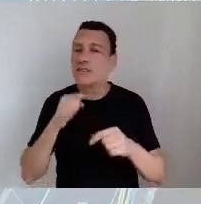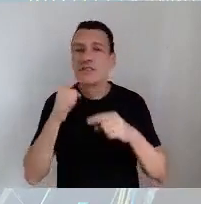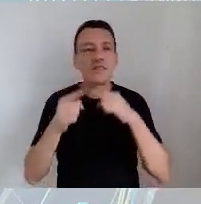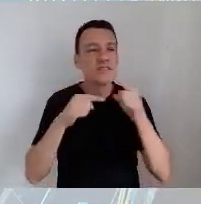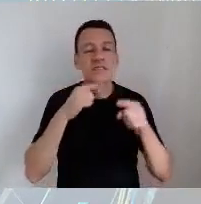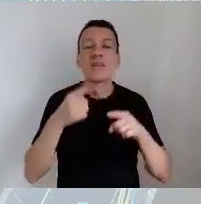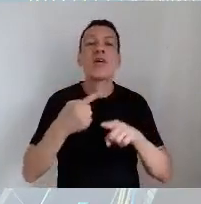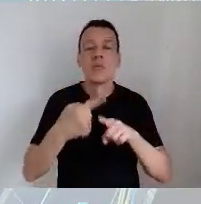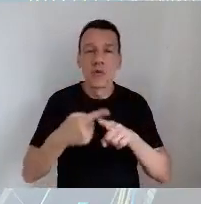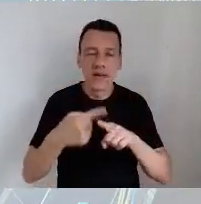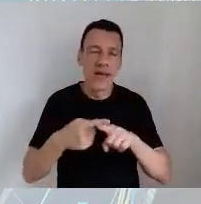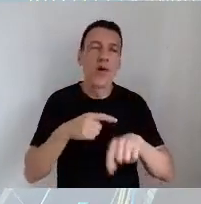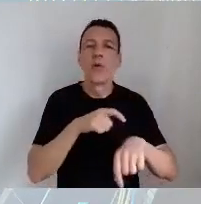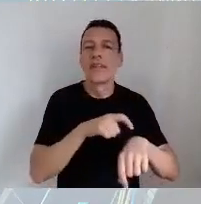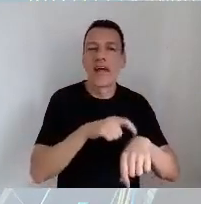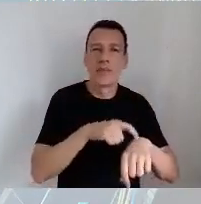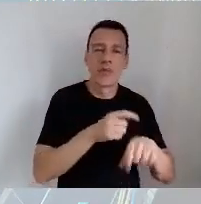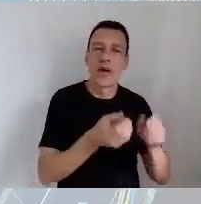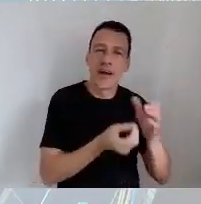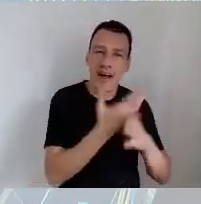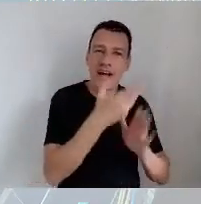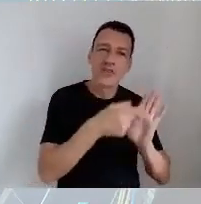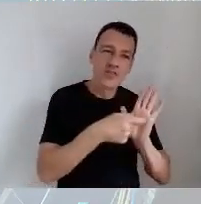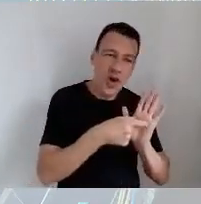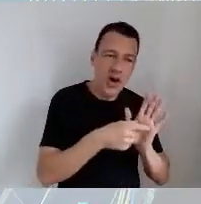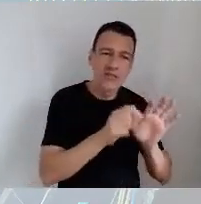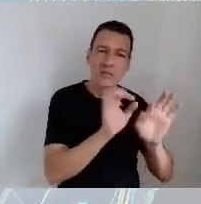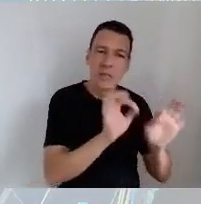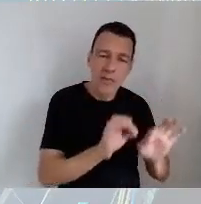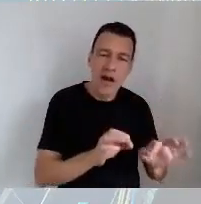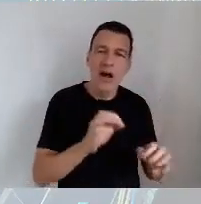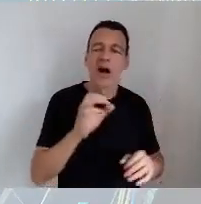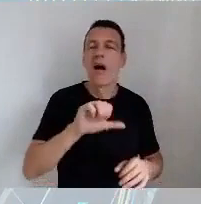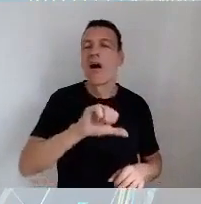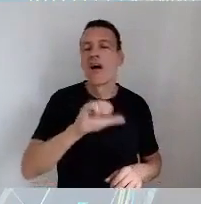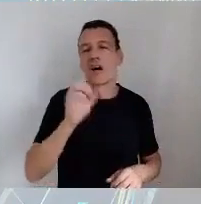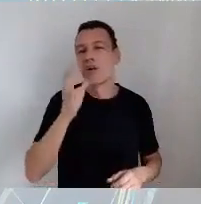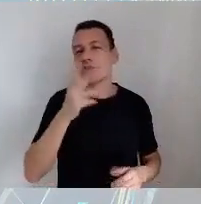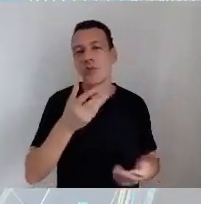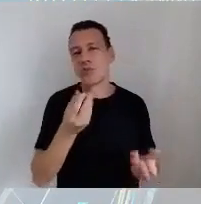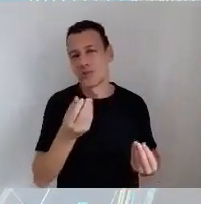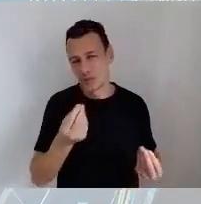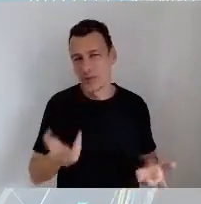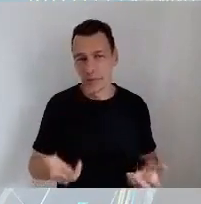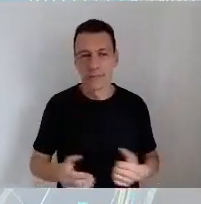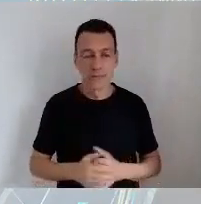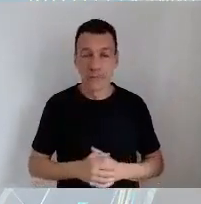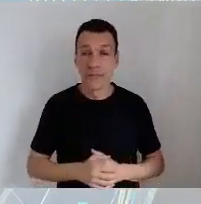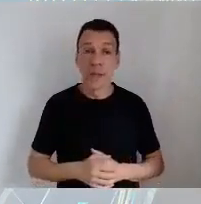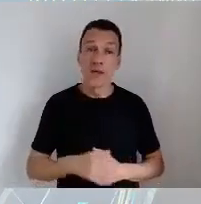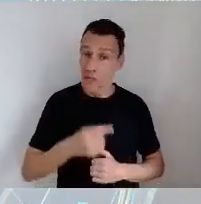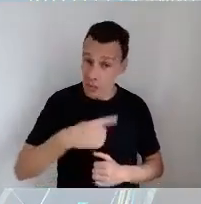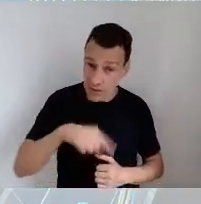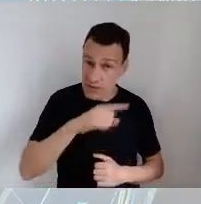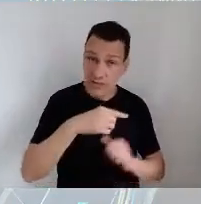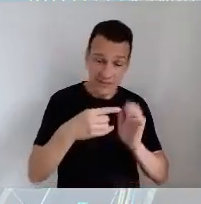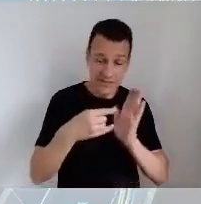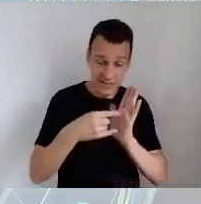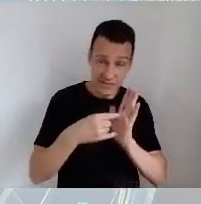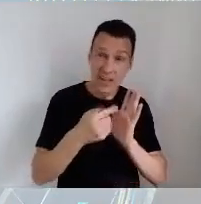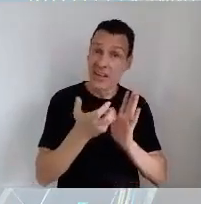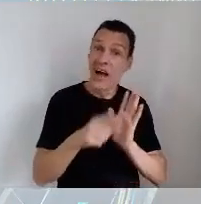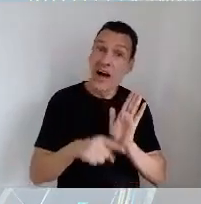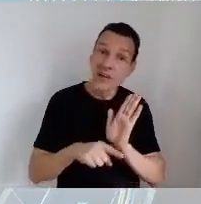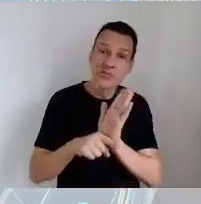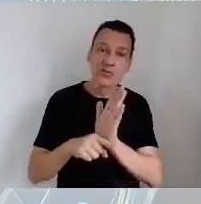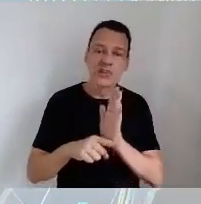grande demais então nós como desenvolvedores profissionais a gente tem como desafio primordial reduzir o custo e reduzir o risco para poder implementar